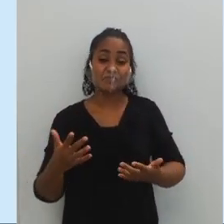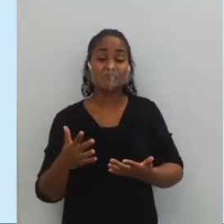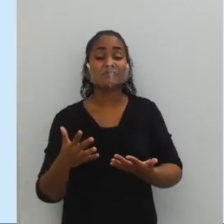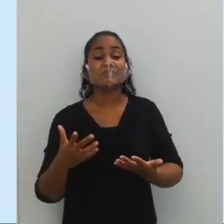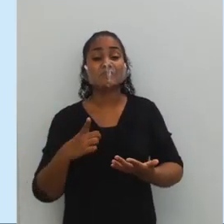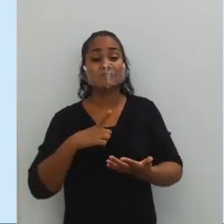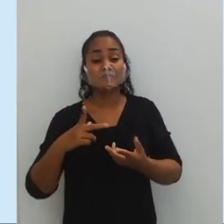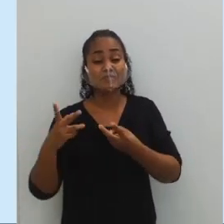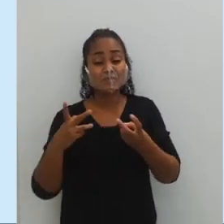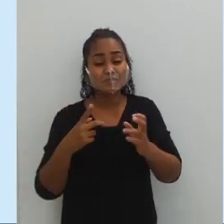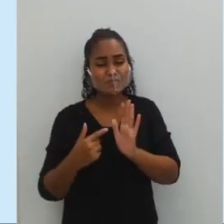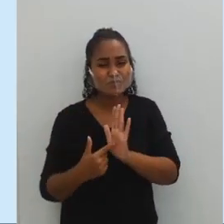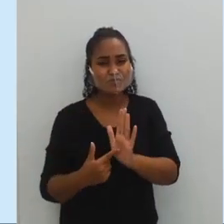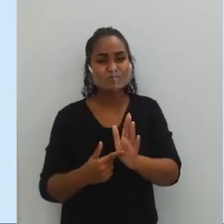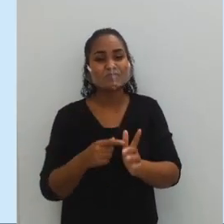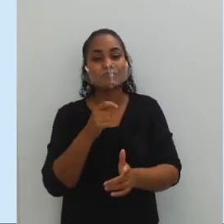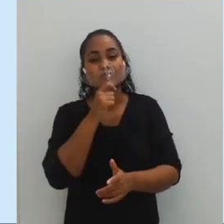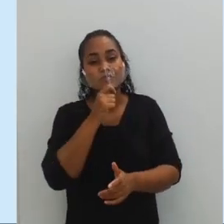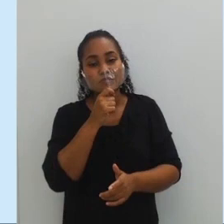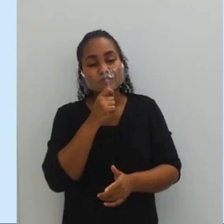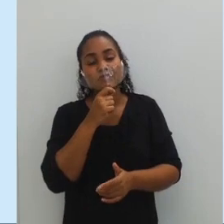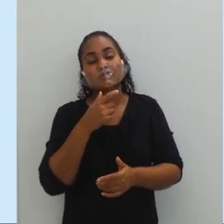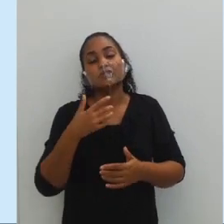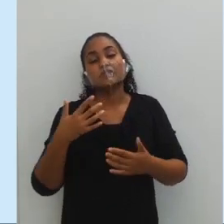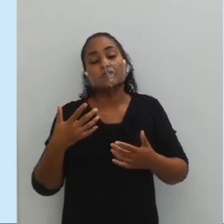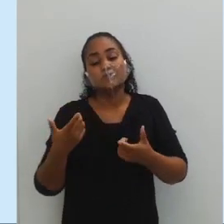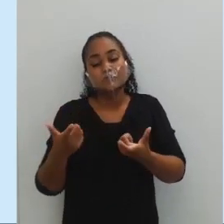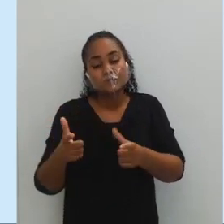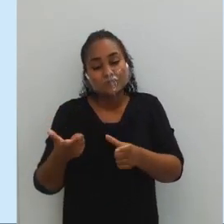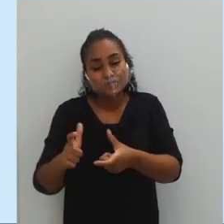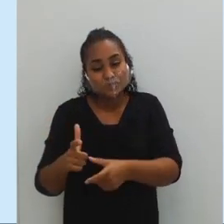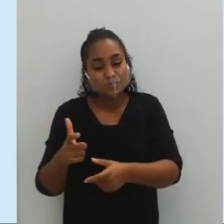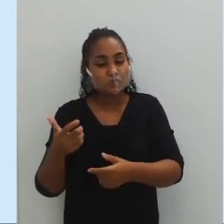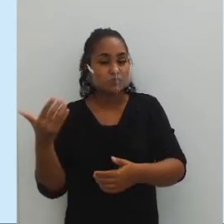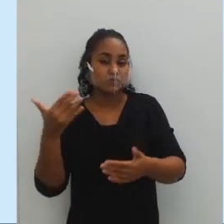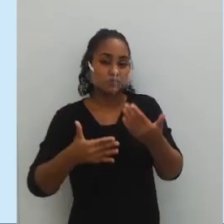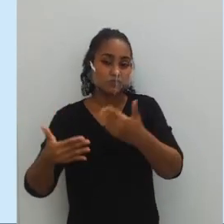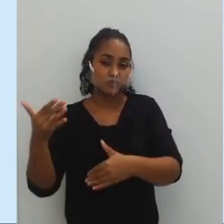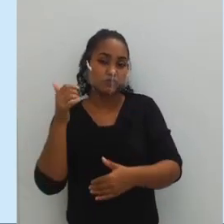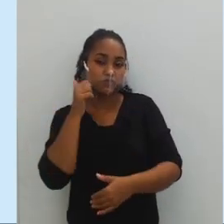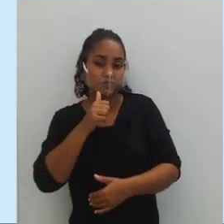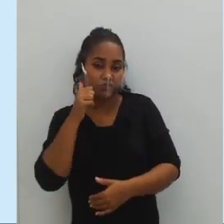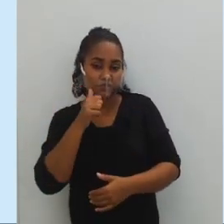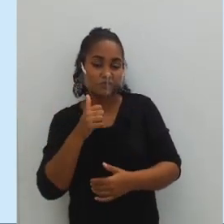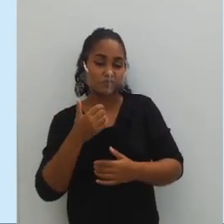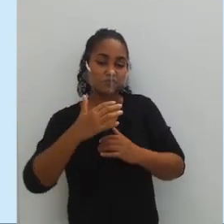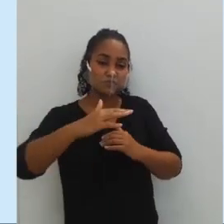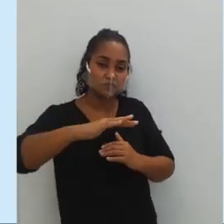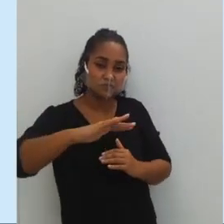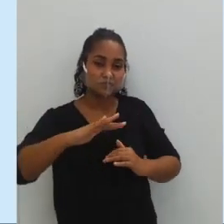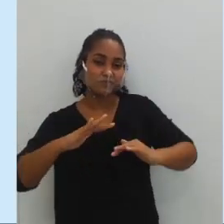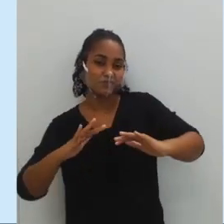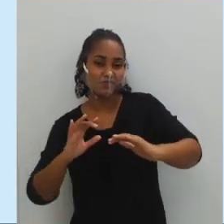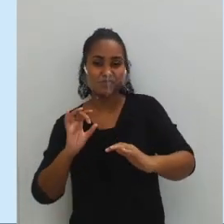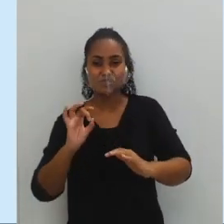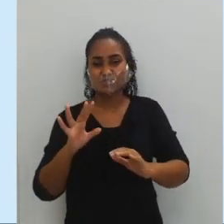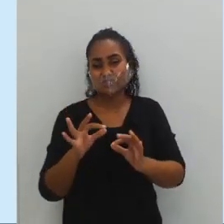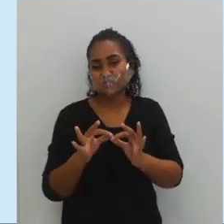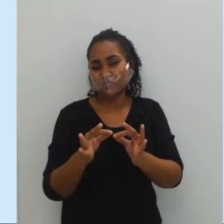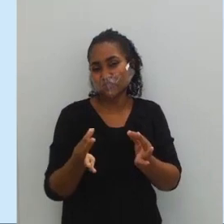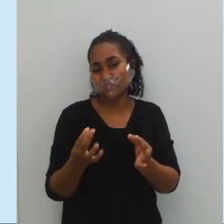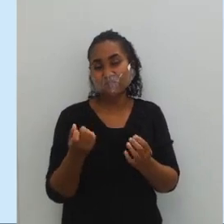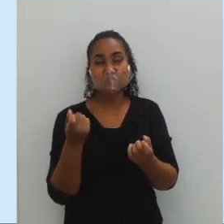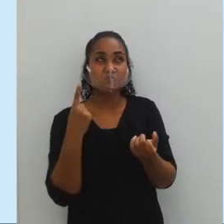aí, isso também explica porque ainda existem poucas mulheres dentro das áreas de lutas. Então, não